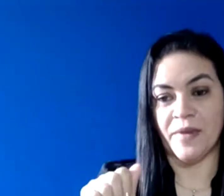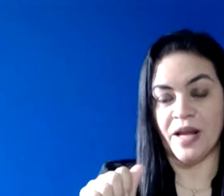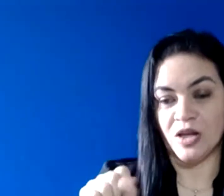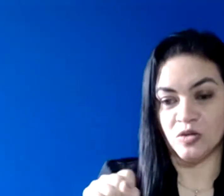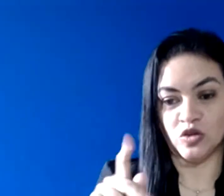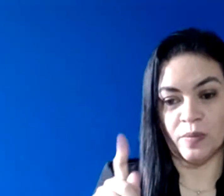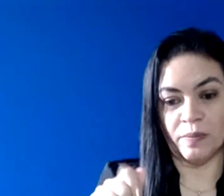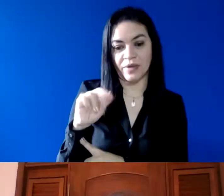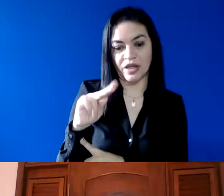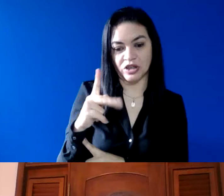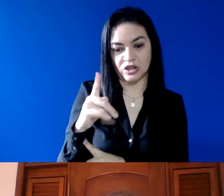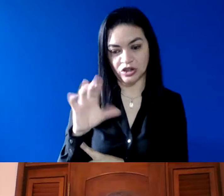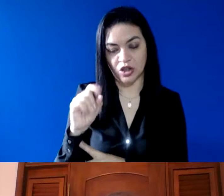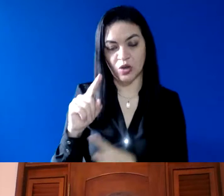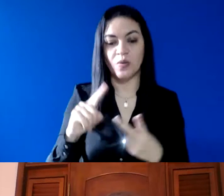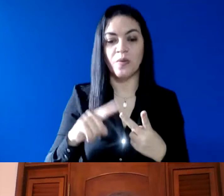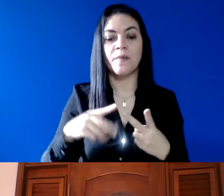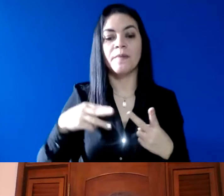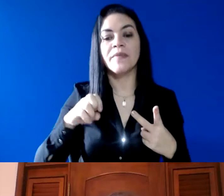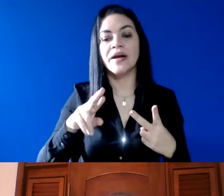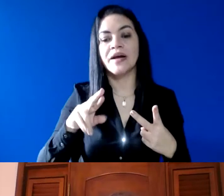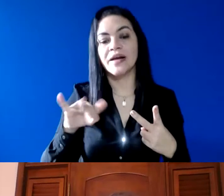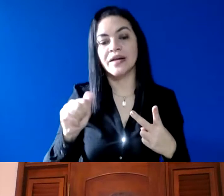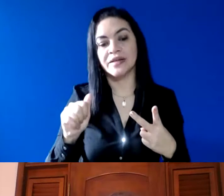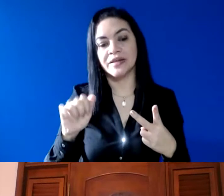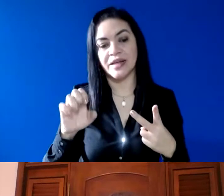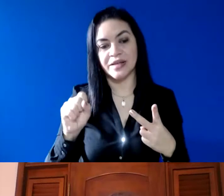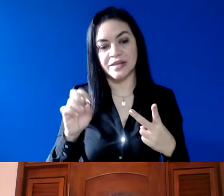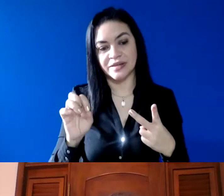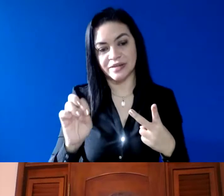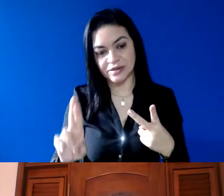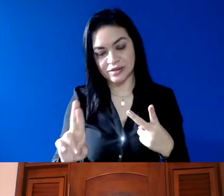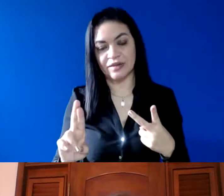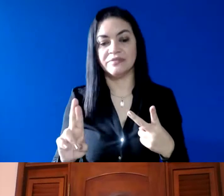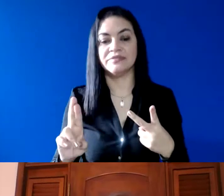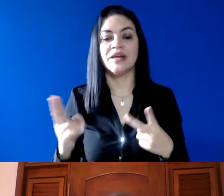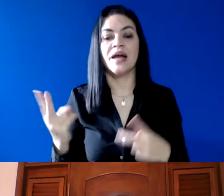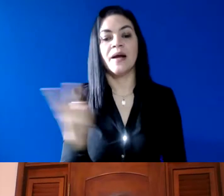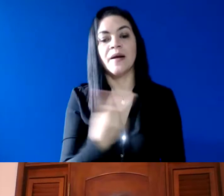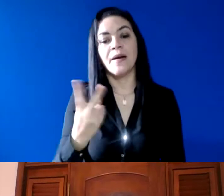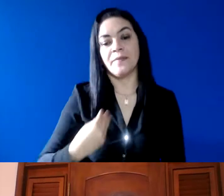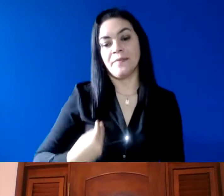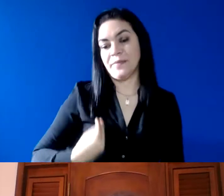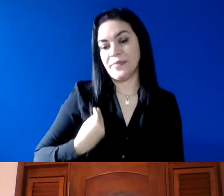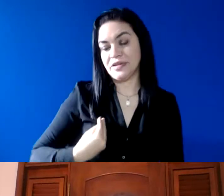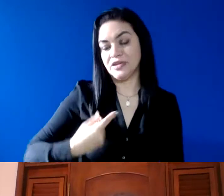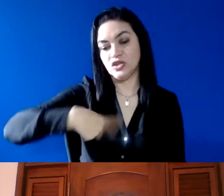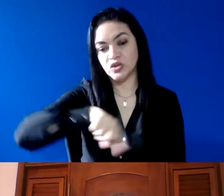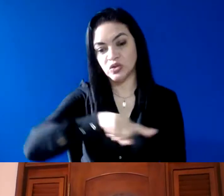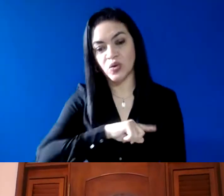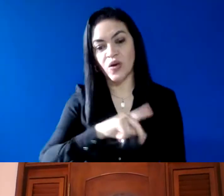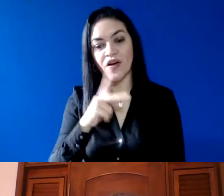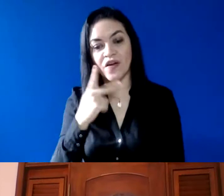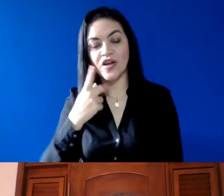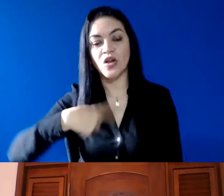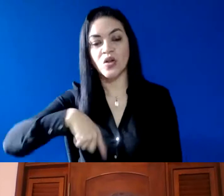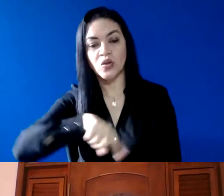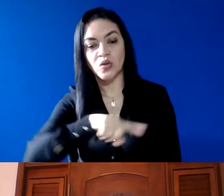Maria Esté. A presença deles dois aqui vai abrilhantar a nossa fala, a nossa